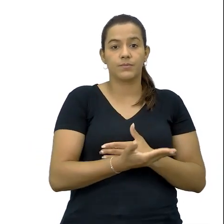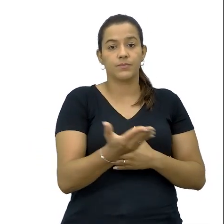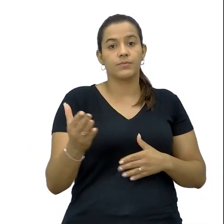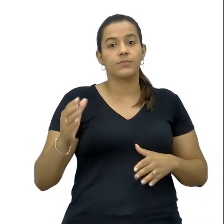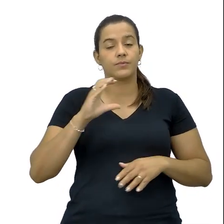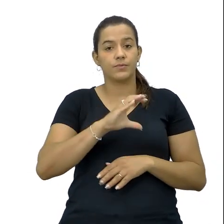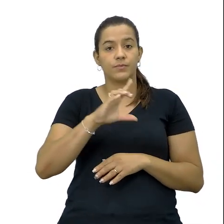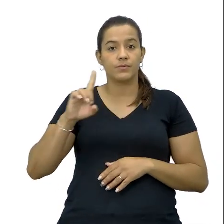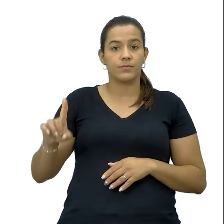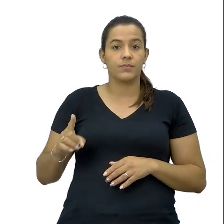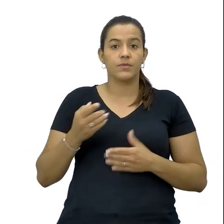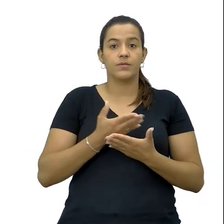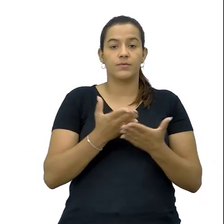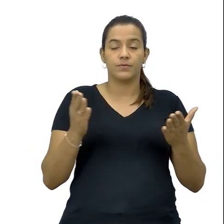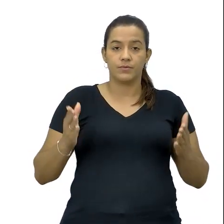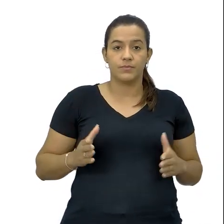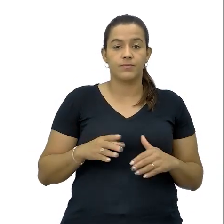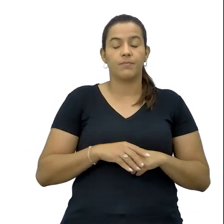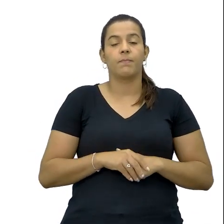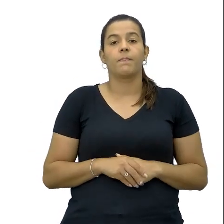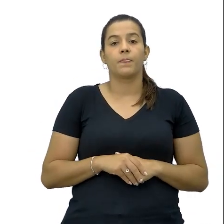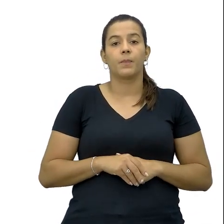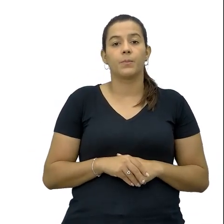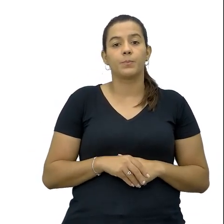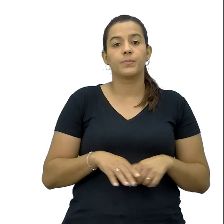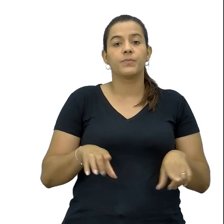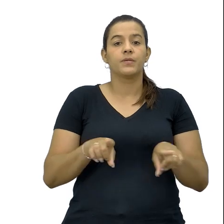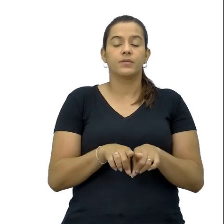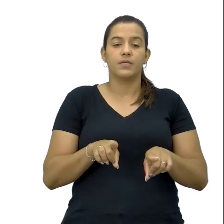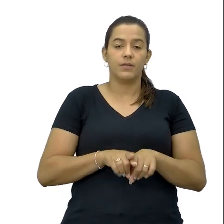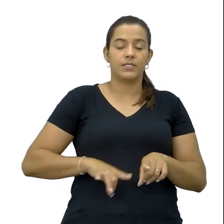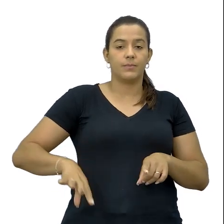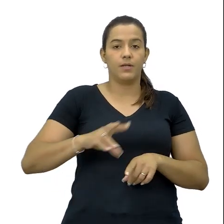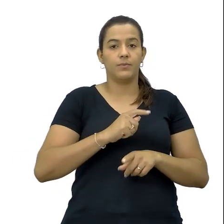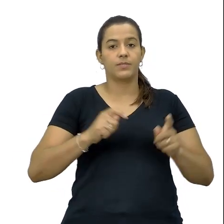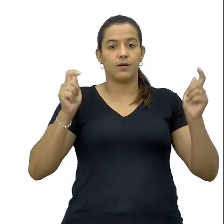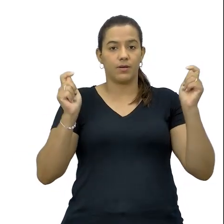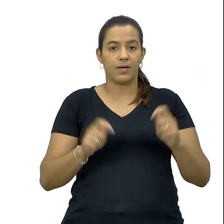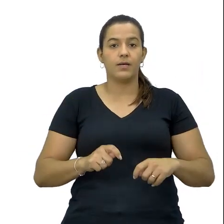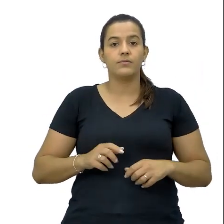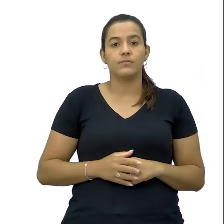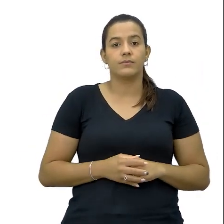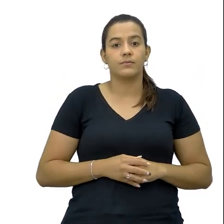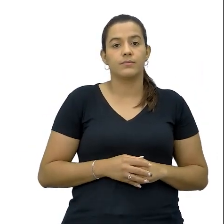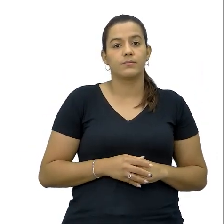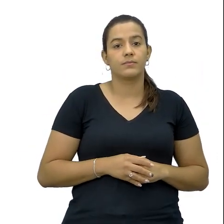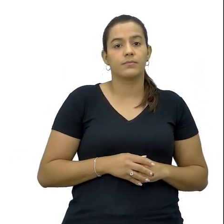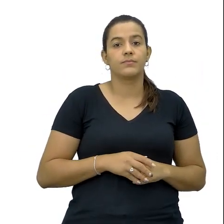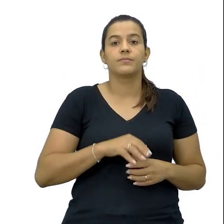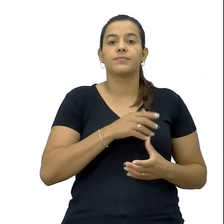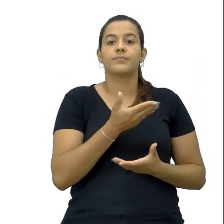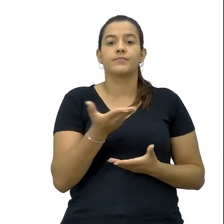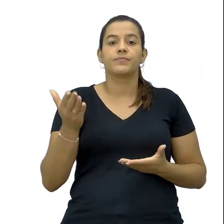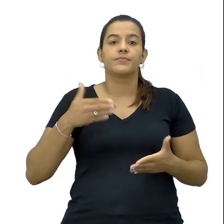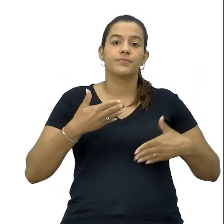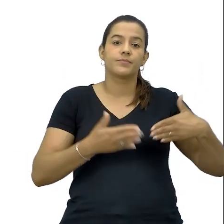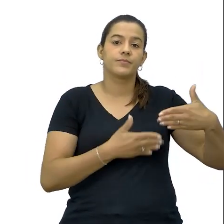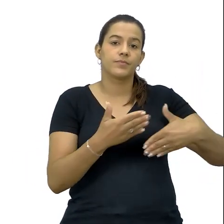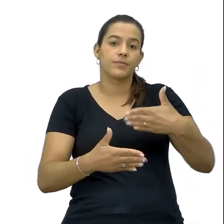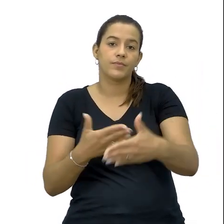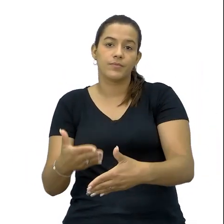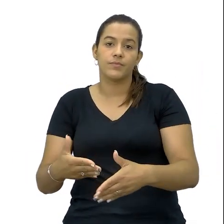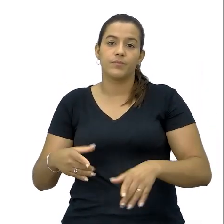né, essa matriz, e confrontem, né, as habilidades que vocês viram que estavam defasadas lá